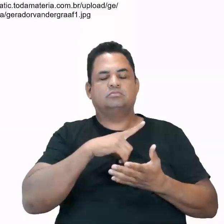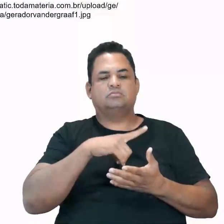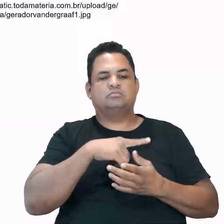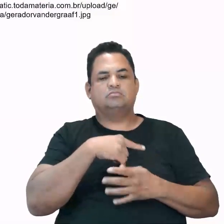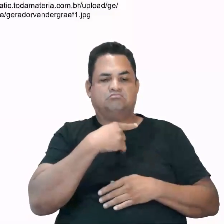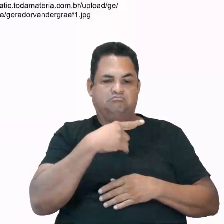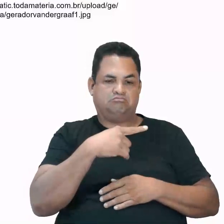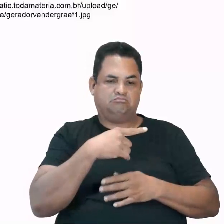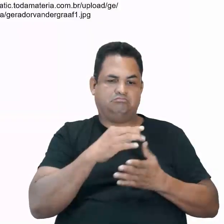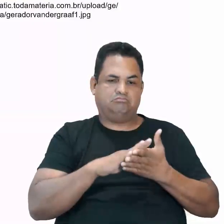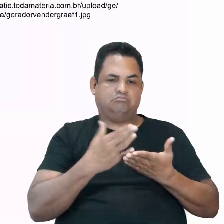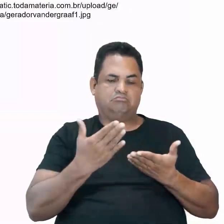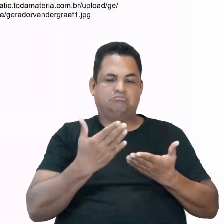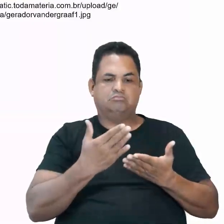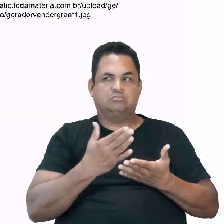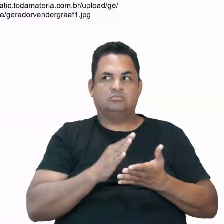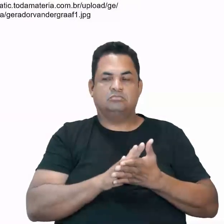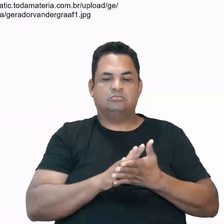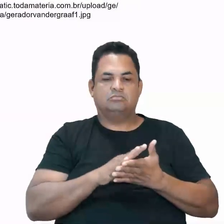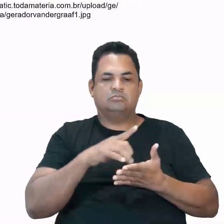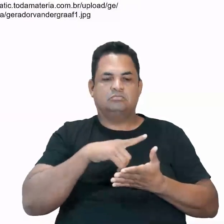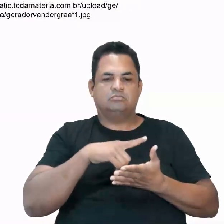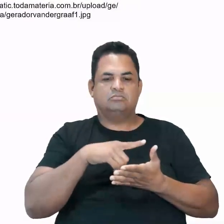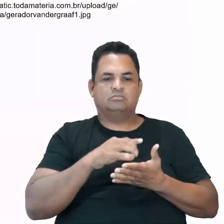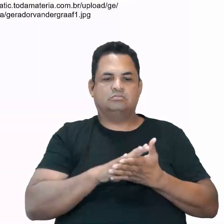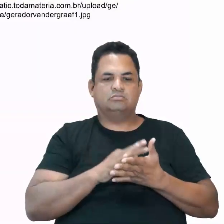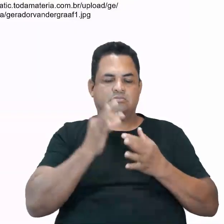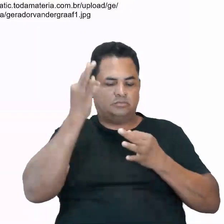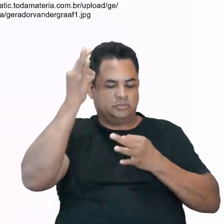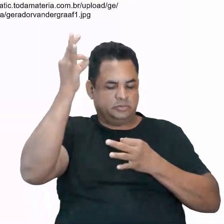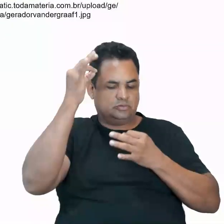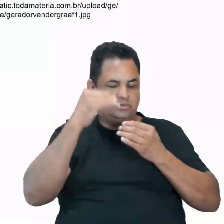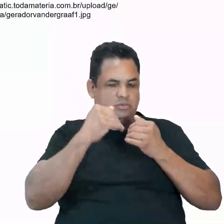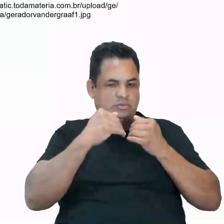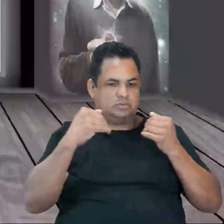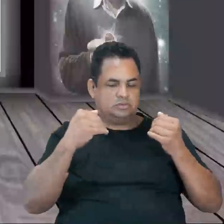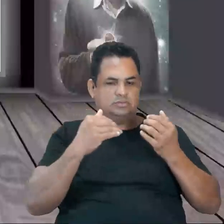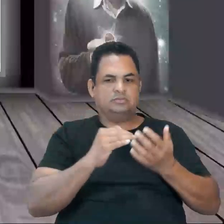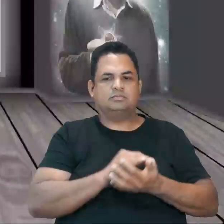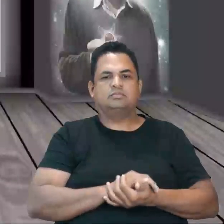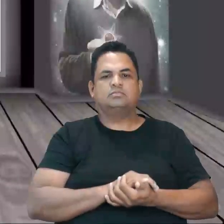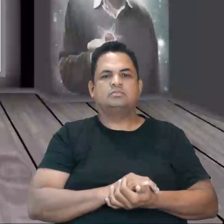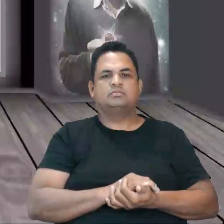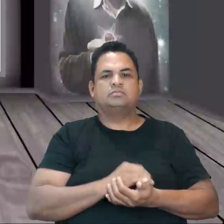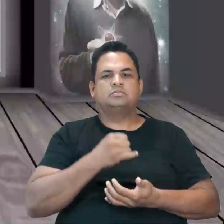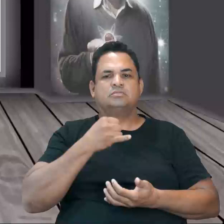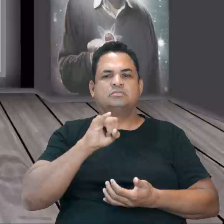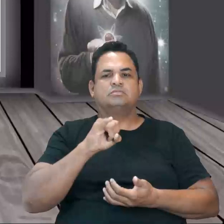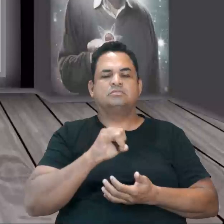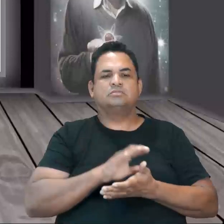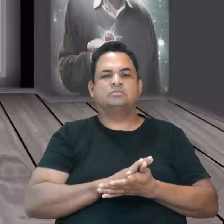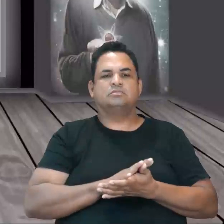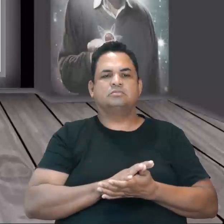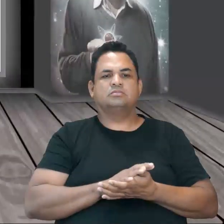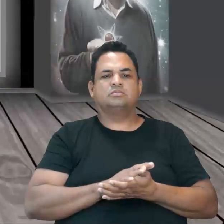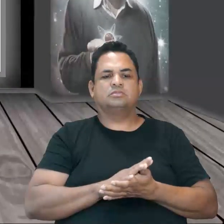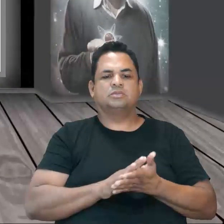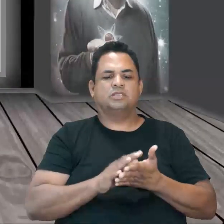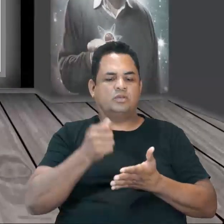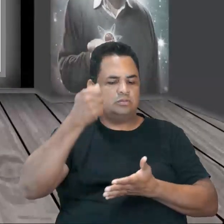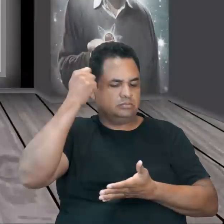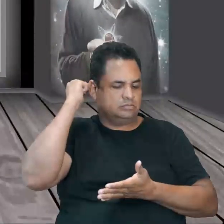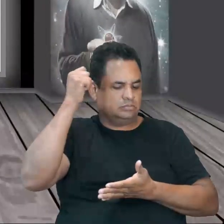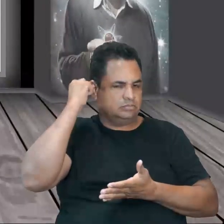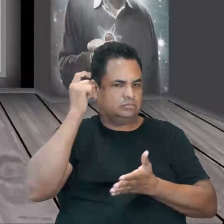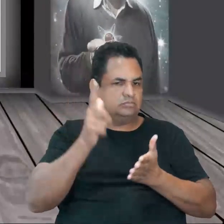sinal, os fios passam a se repelir. Algo interessante aqui, gente, olha só, se uma pessoa pega um pente seco e o cabelo